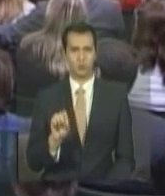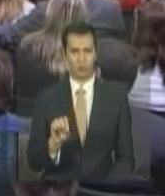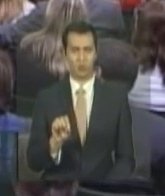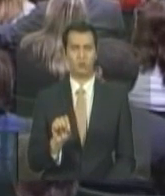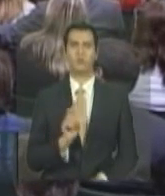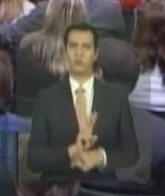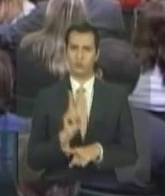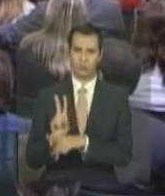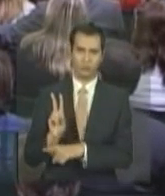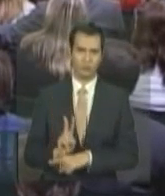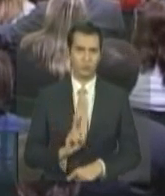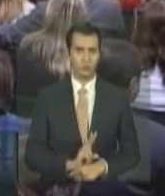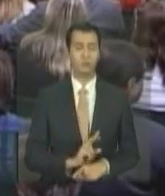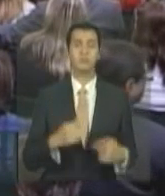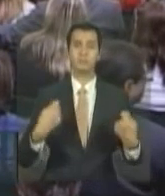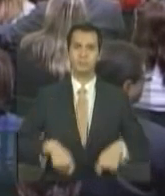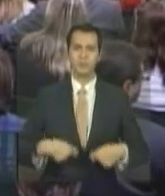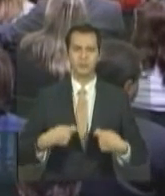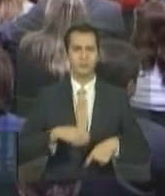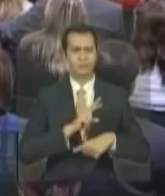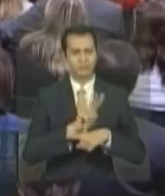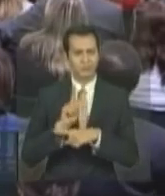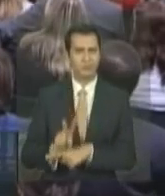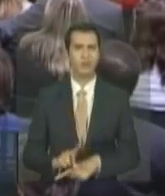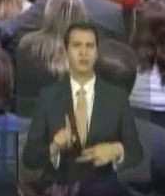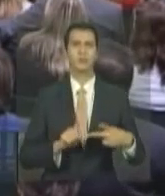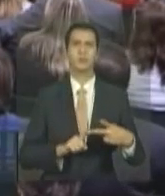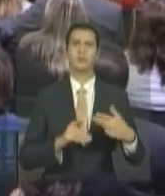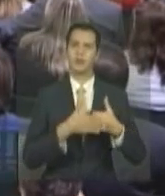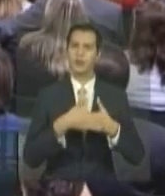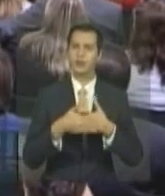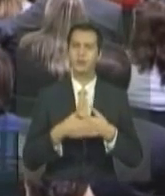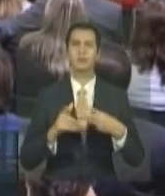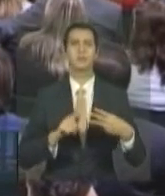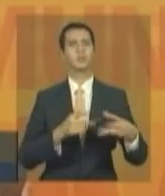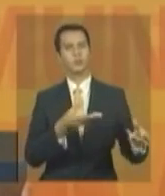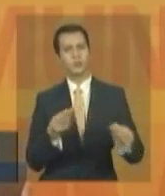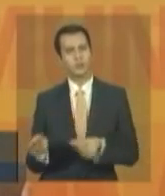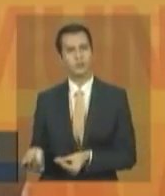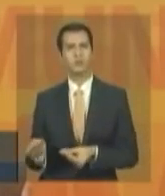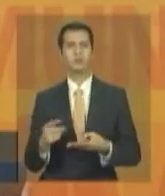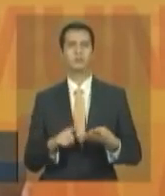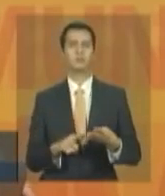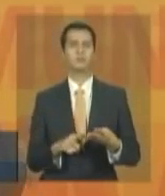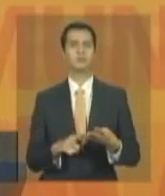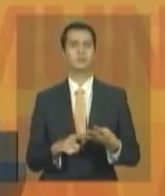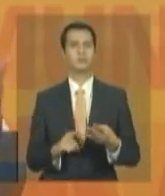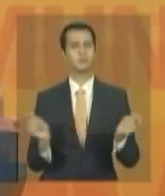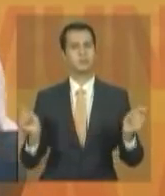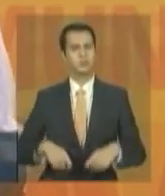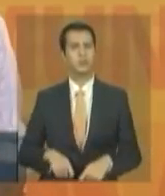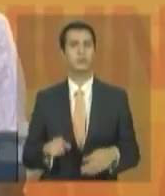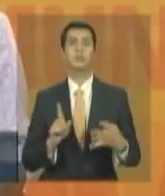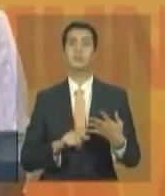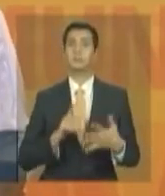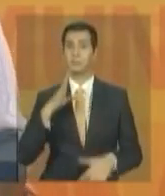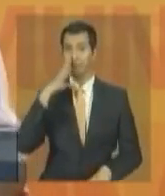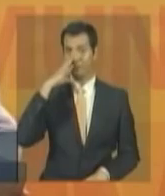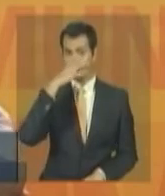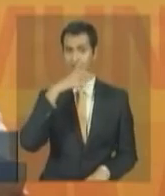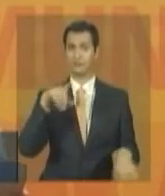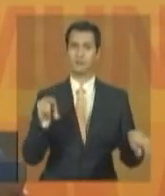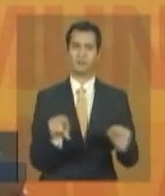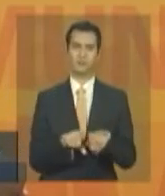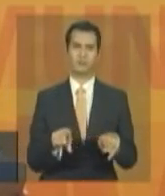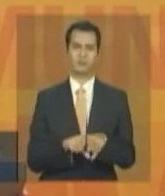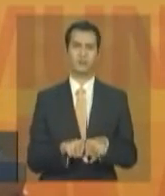ter atenção, carinho, acolhimento, capacidade, inclusive de persistência.